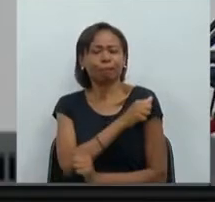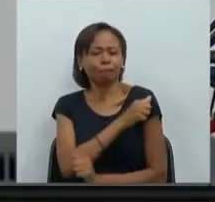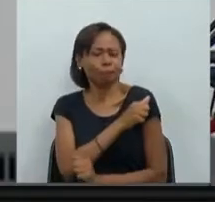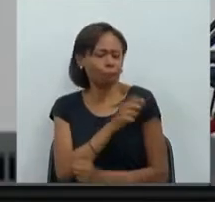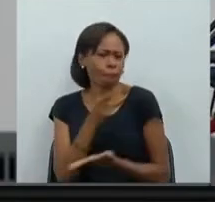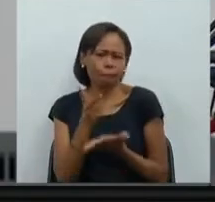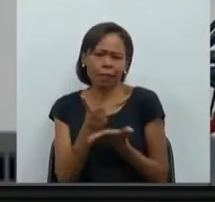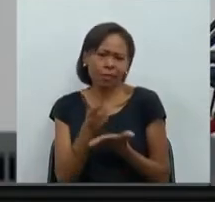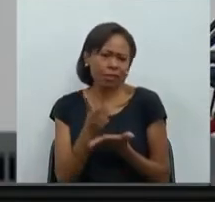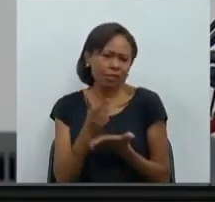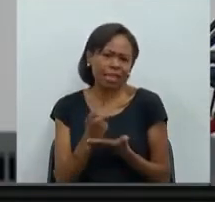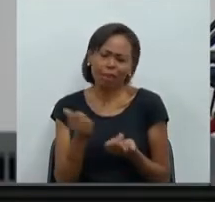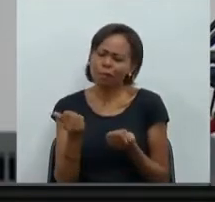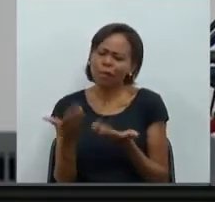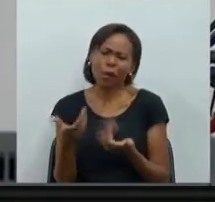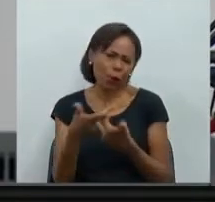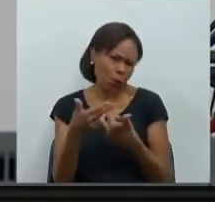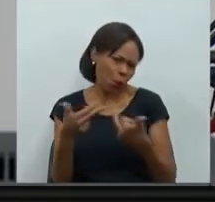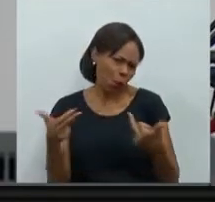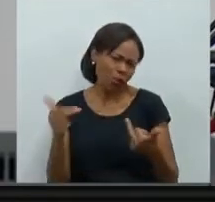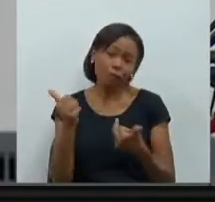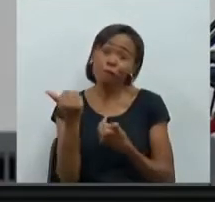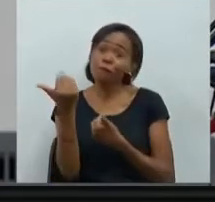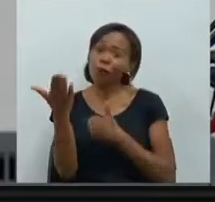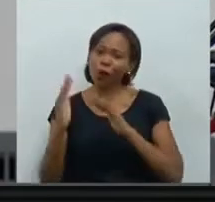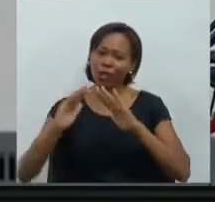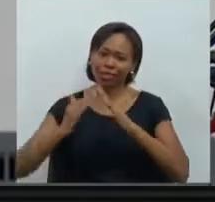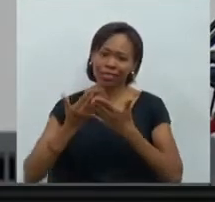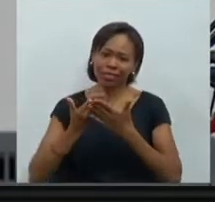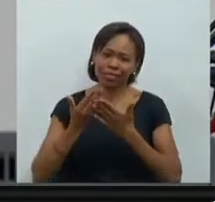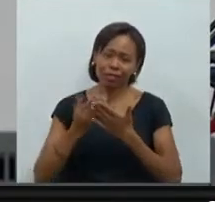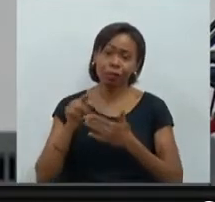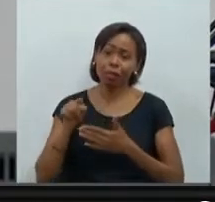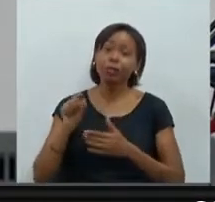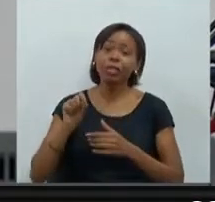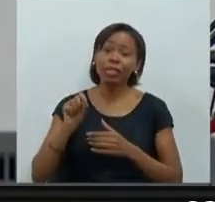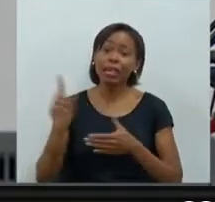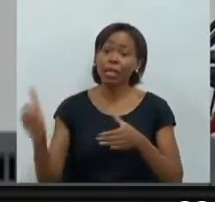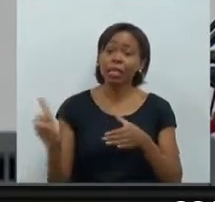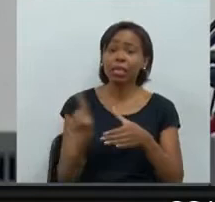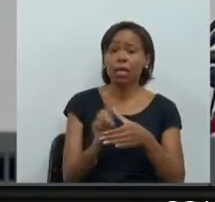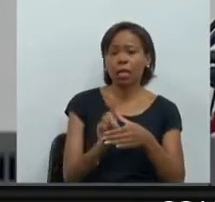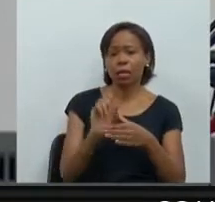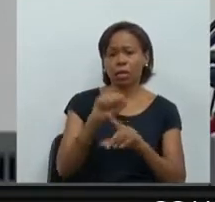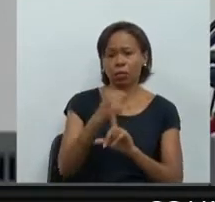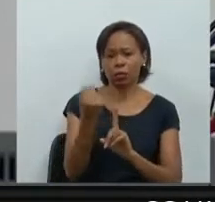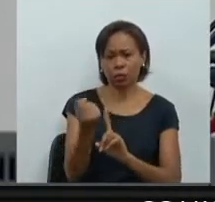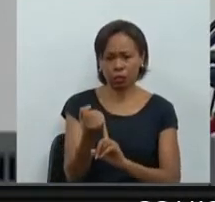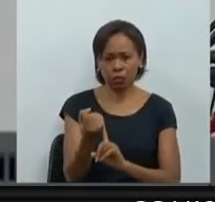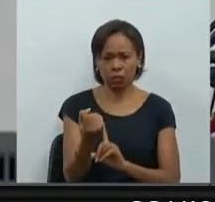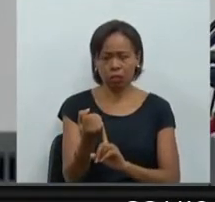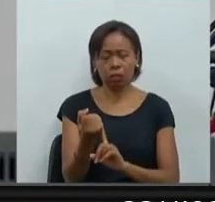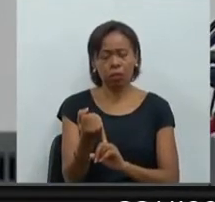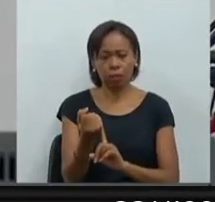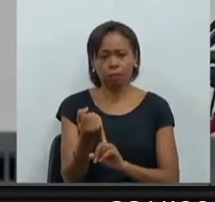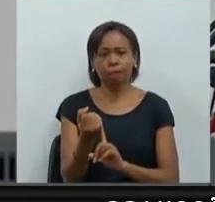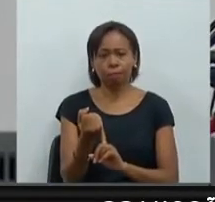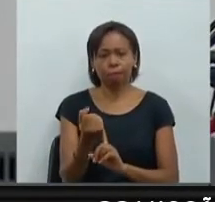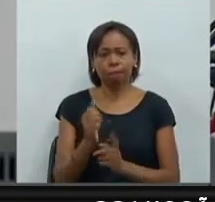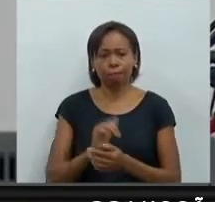coisas fora da escola para eles estarem inseridos na sociedade. Então, não é a